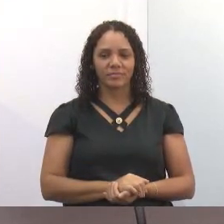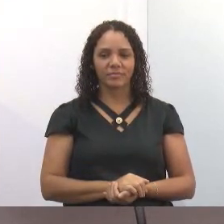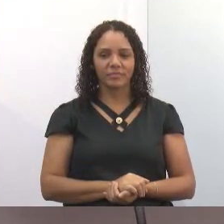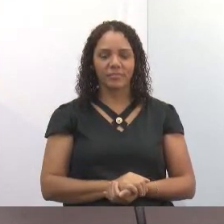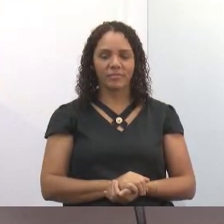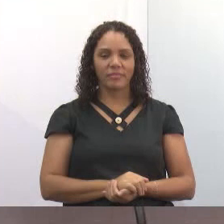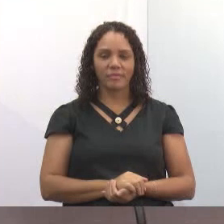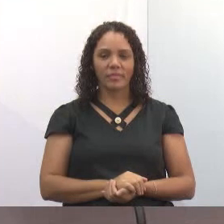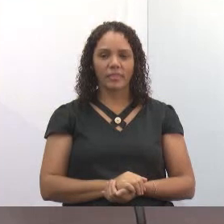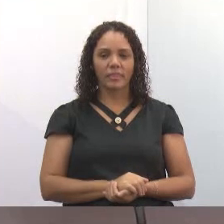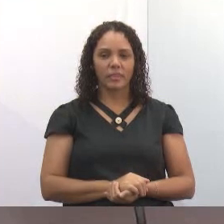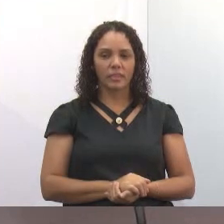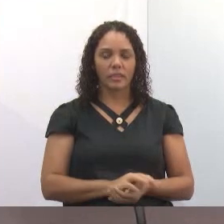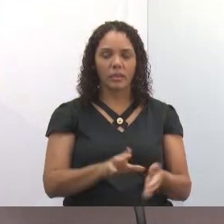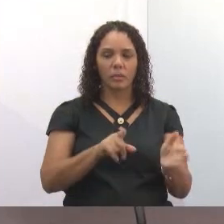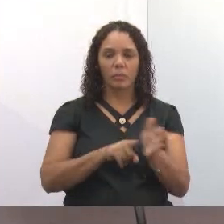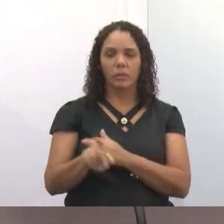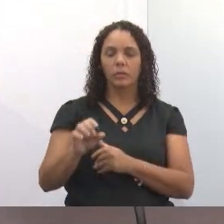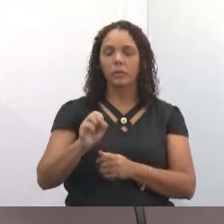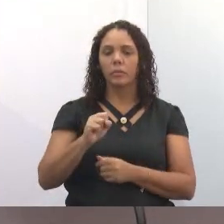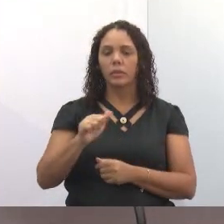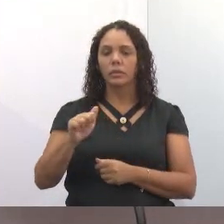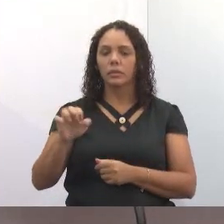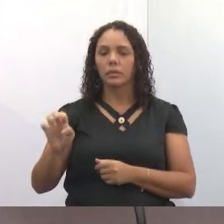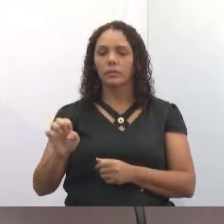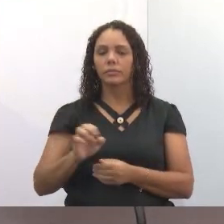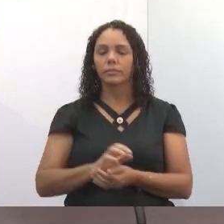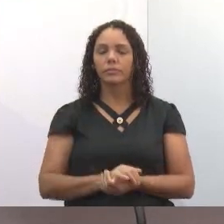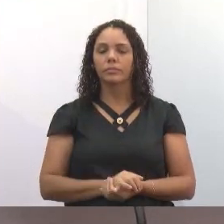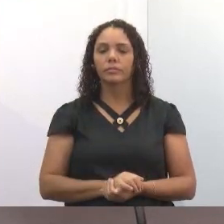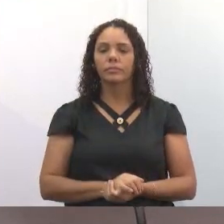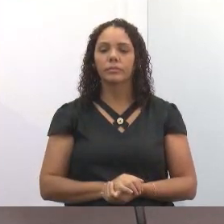Foi feita as perguntas ao SAI.